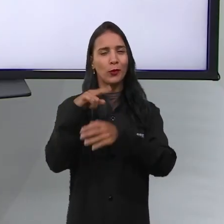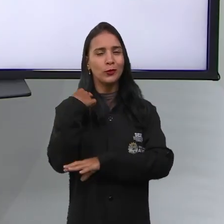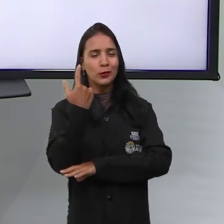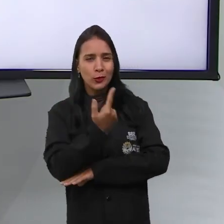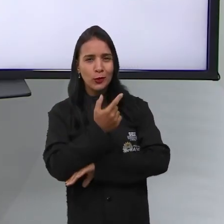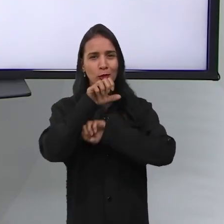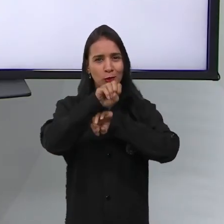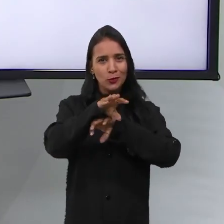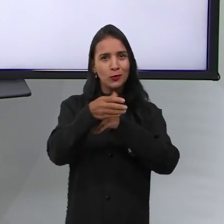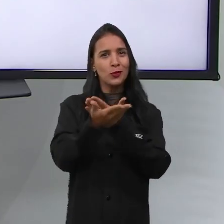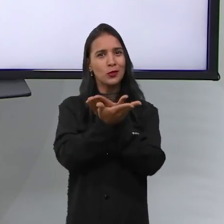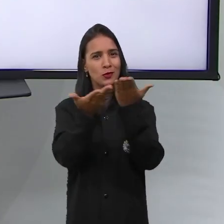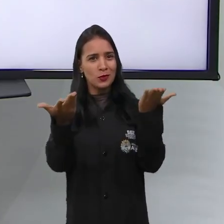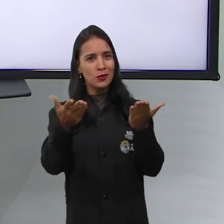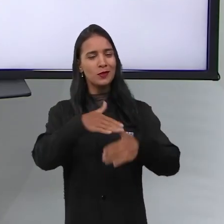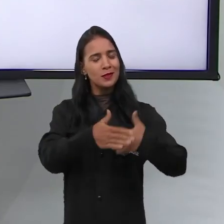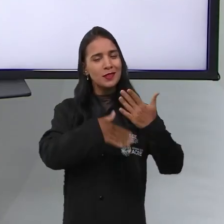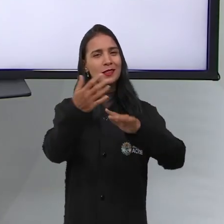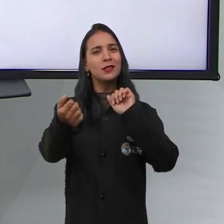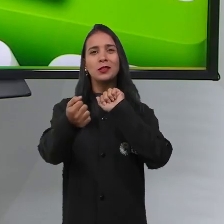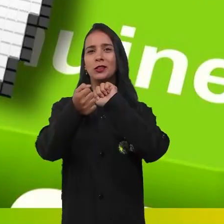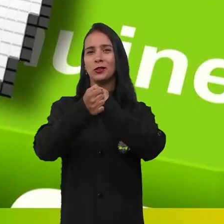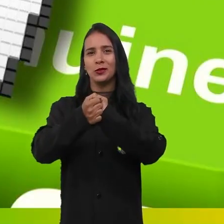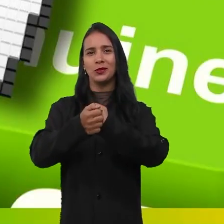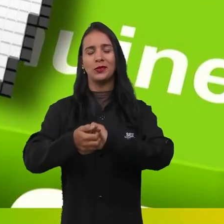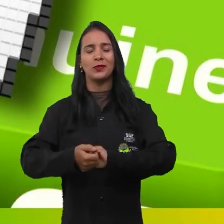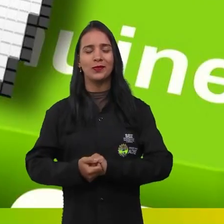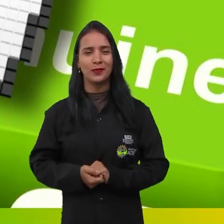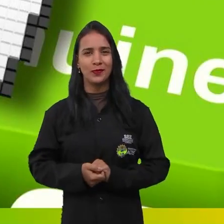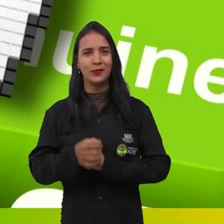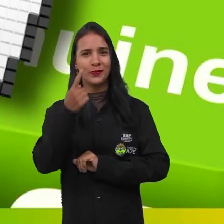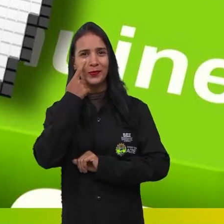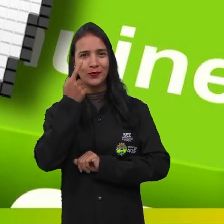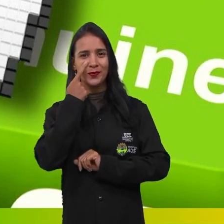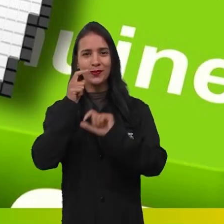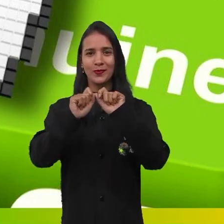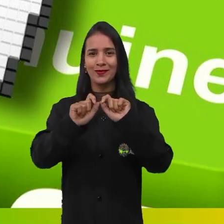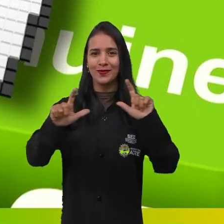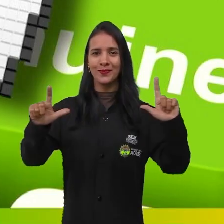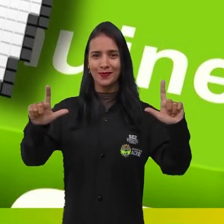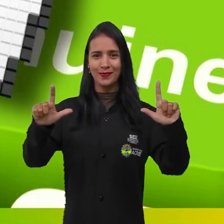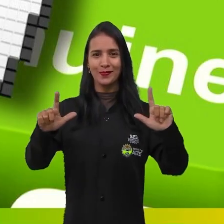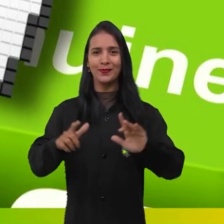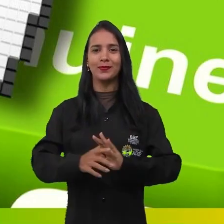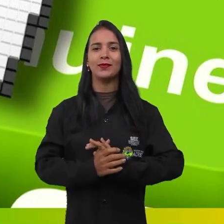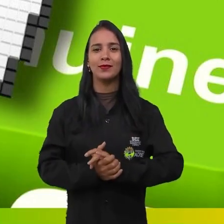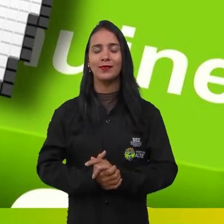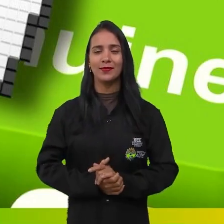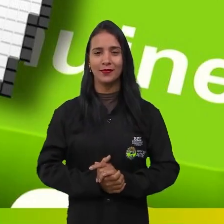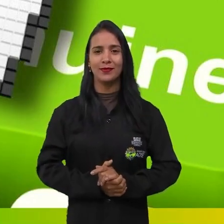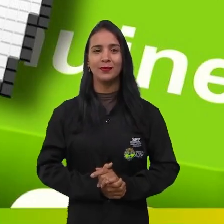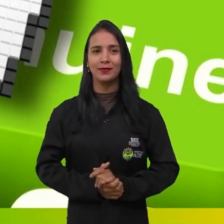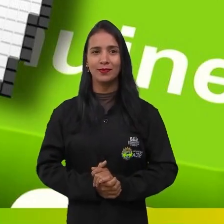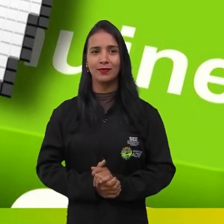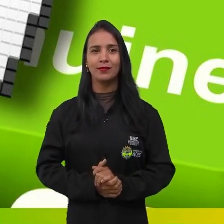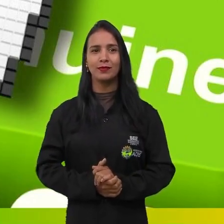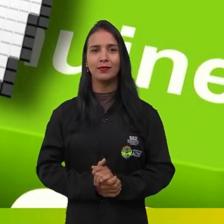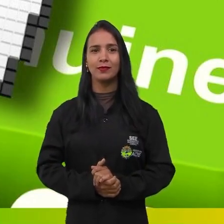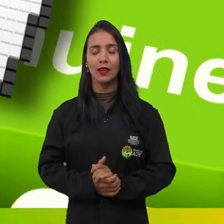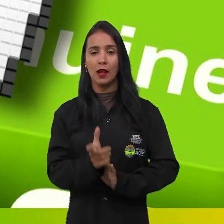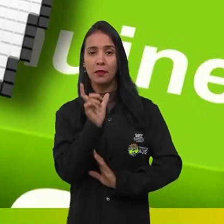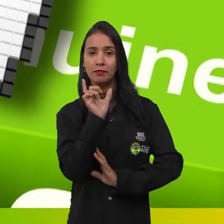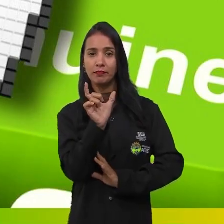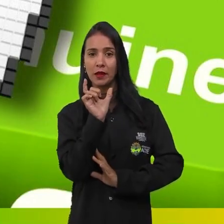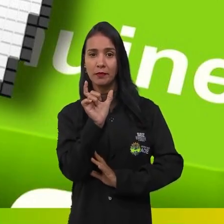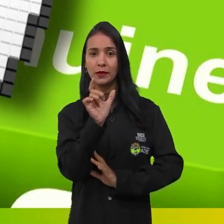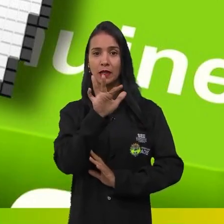ao longo desta aula. Então acompanha comigo aí na tela. Pessoal, como aparece aí na tela para vocês, o termo fake